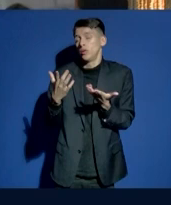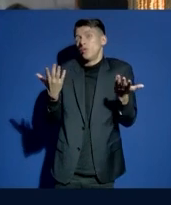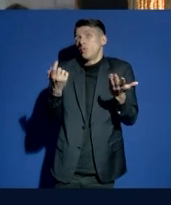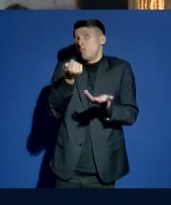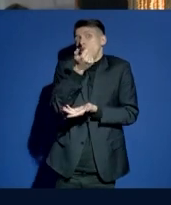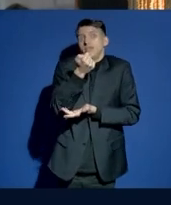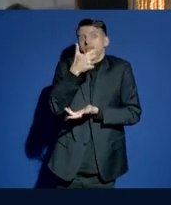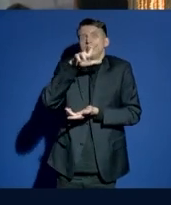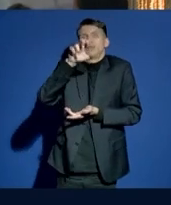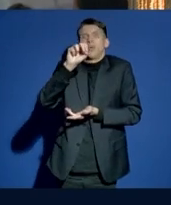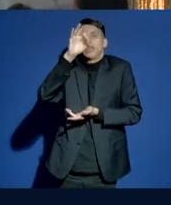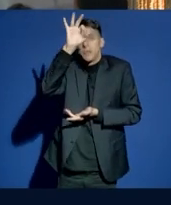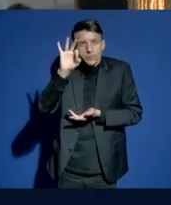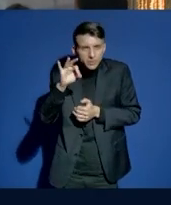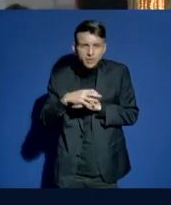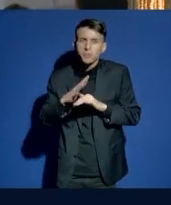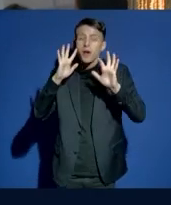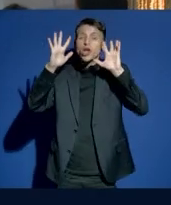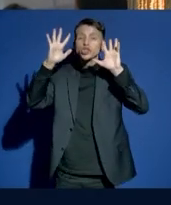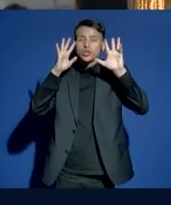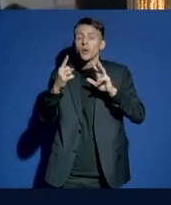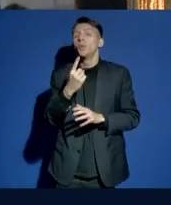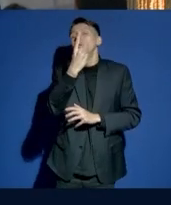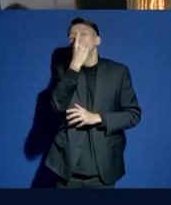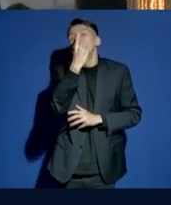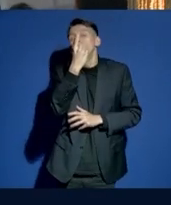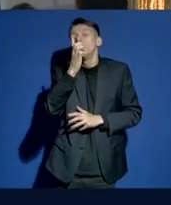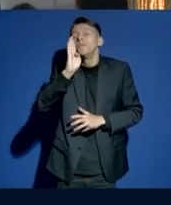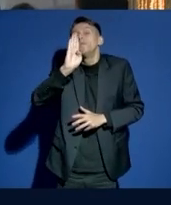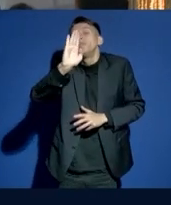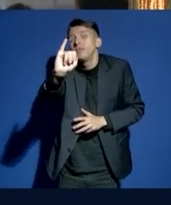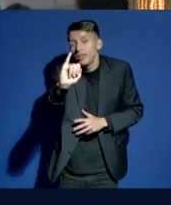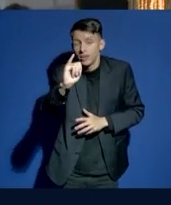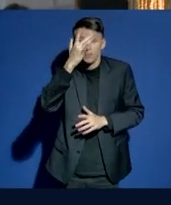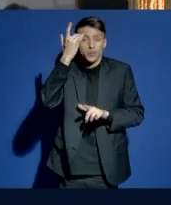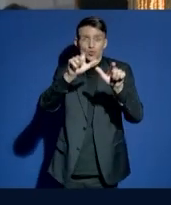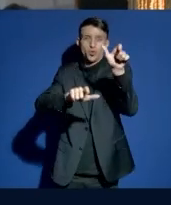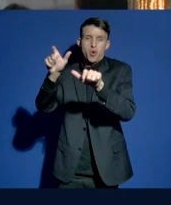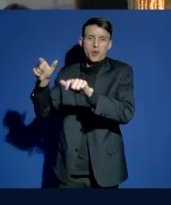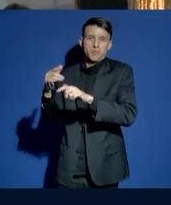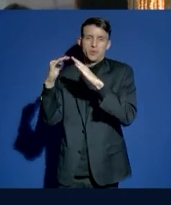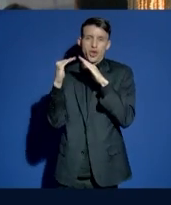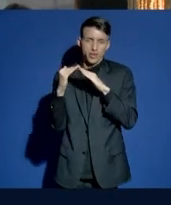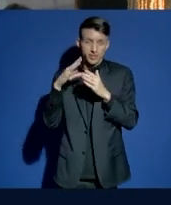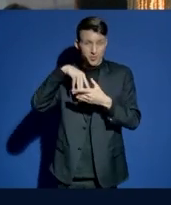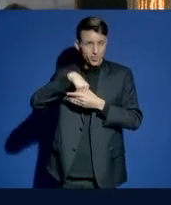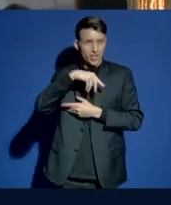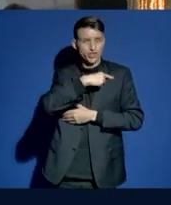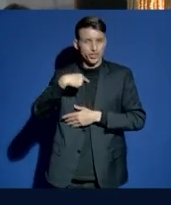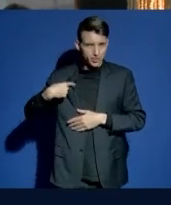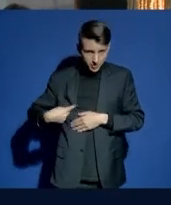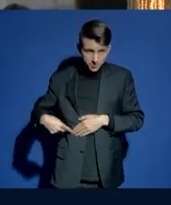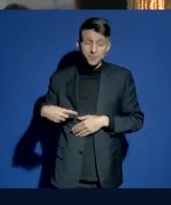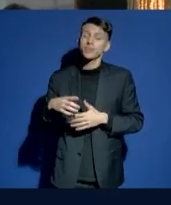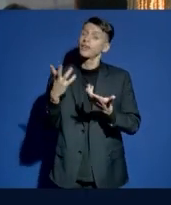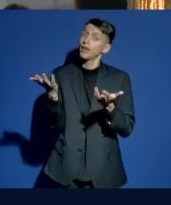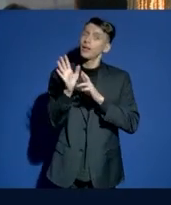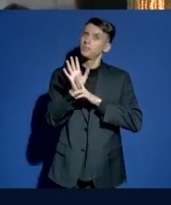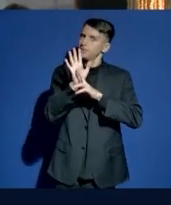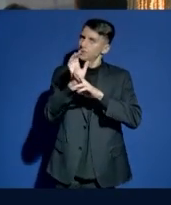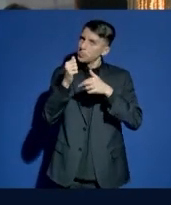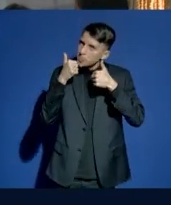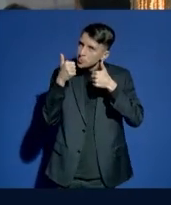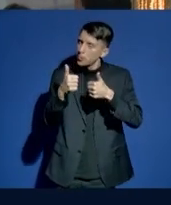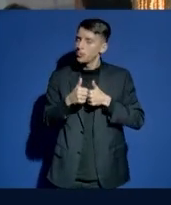Pô, mas veja, 1,4 bilhão de habitantes. Então, olha quanto isso representa. E mesmo durante